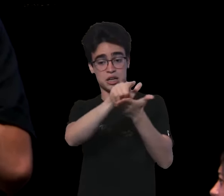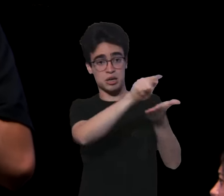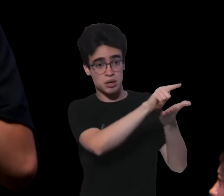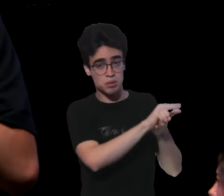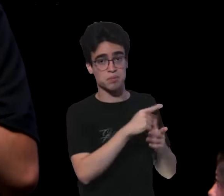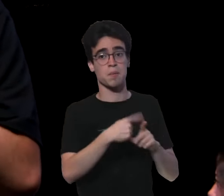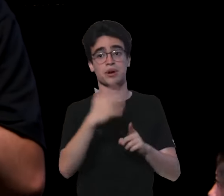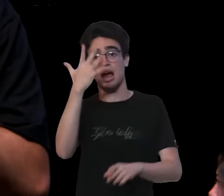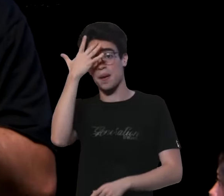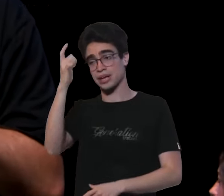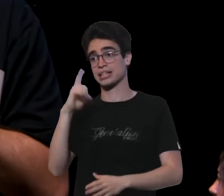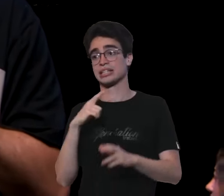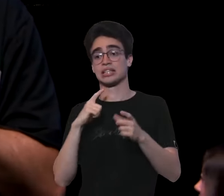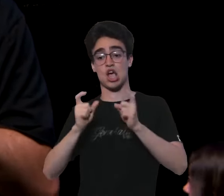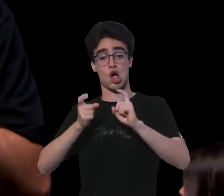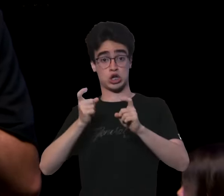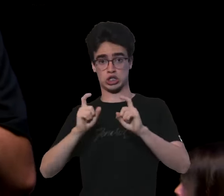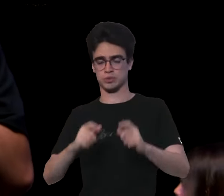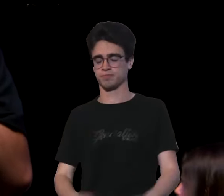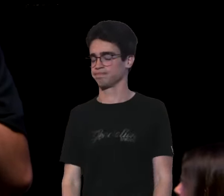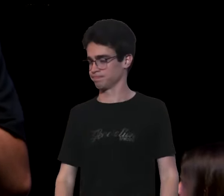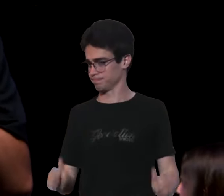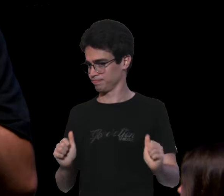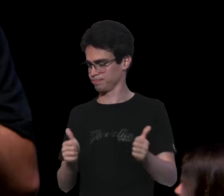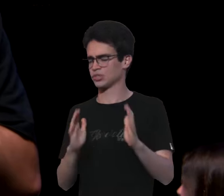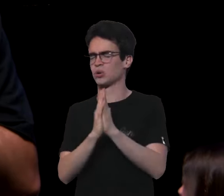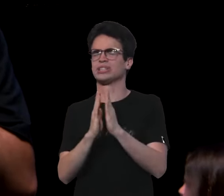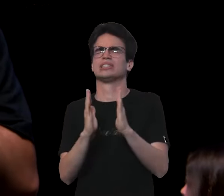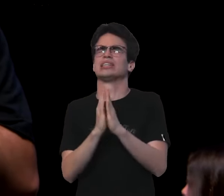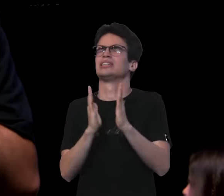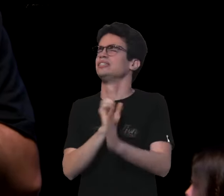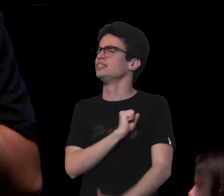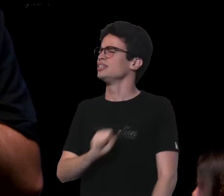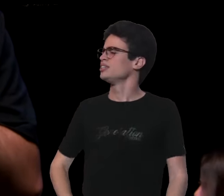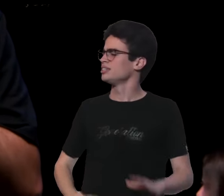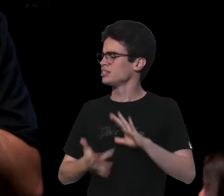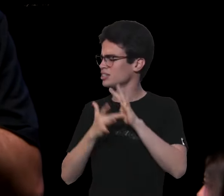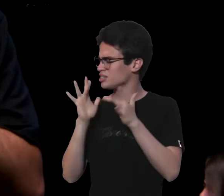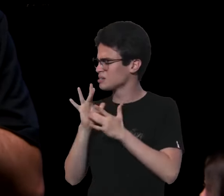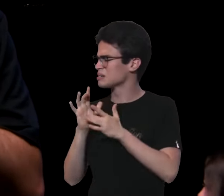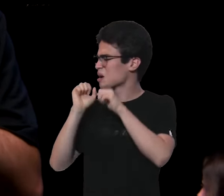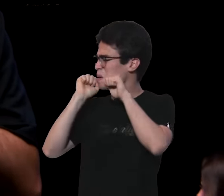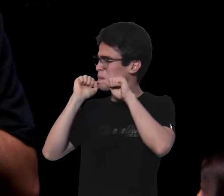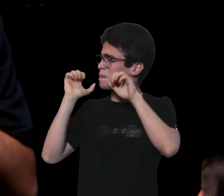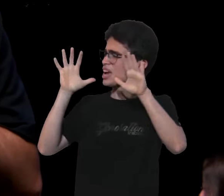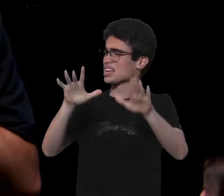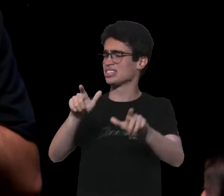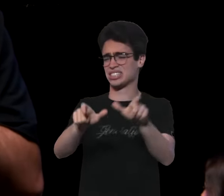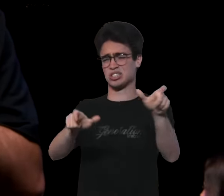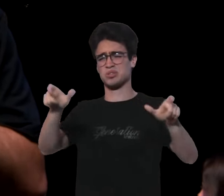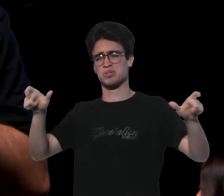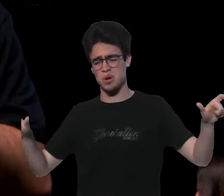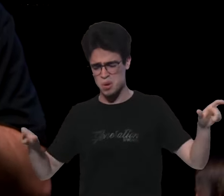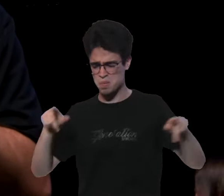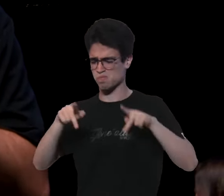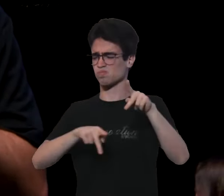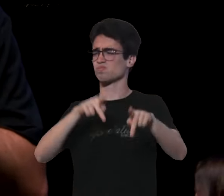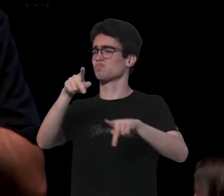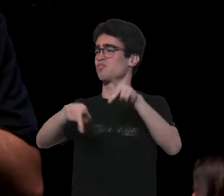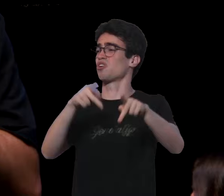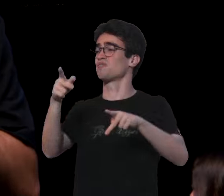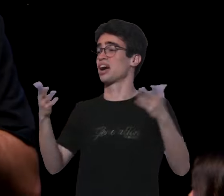bem cedinho. Deixa eu orar por você, não vai embora não. Senhor Jesus, abençoa o teu povo, Deus. Nós